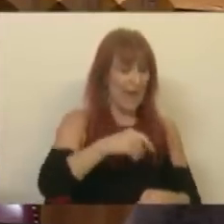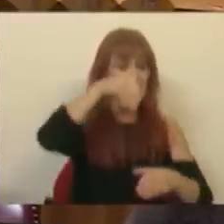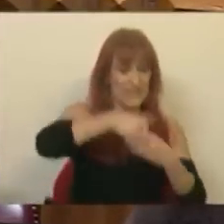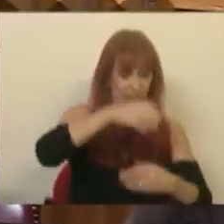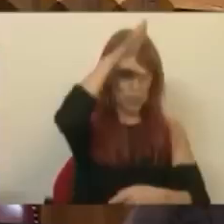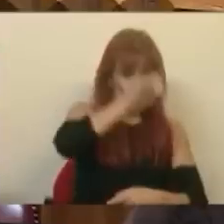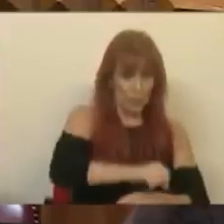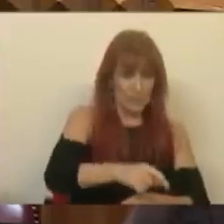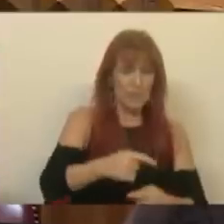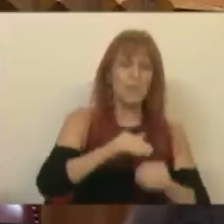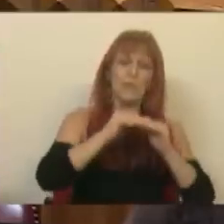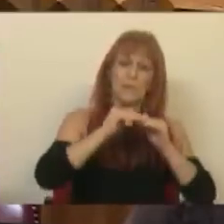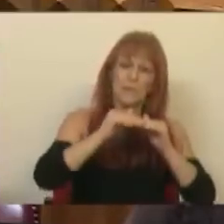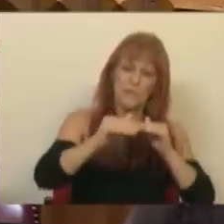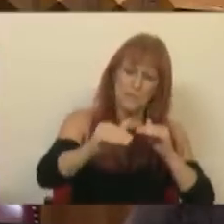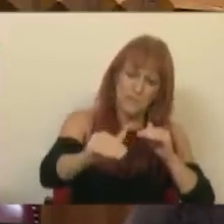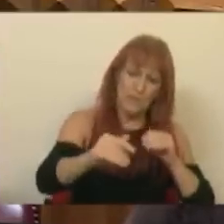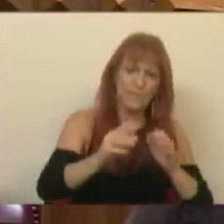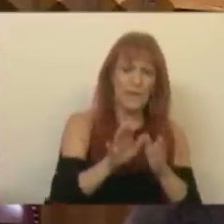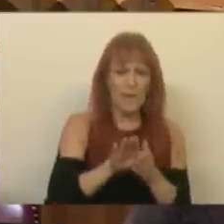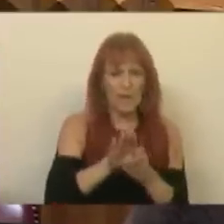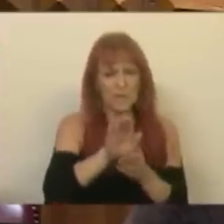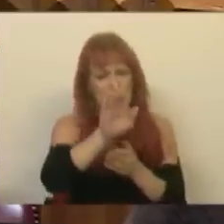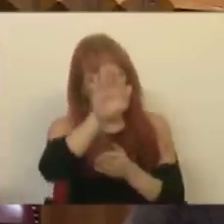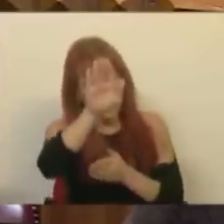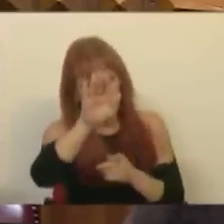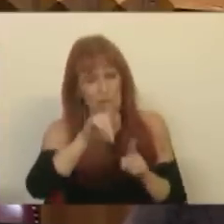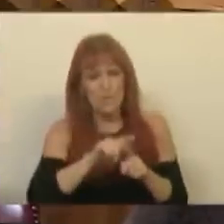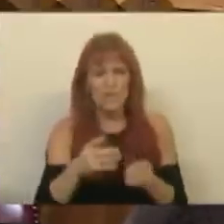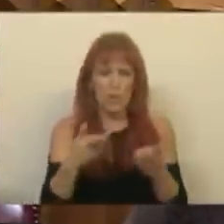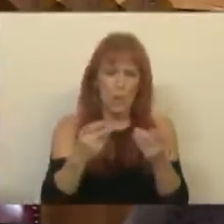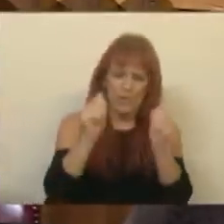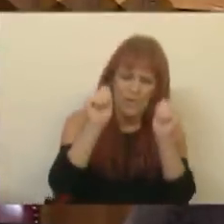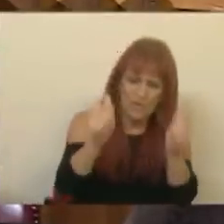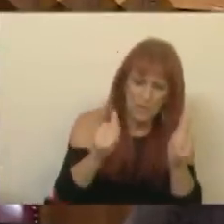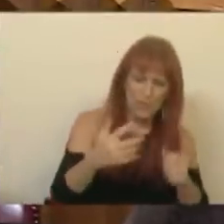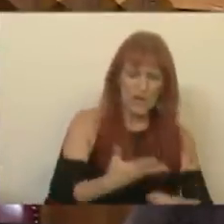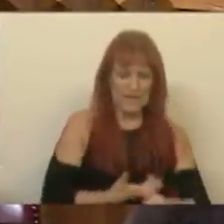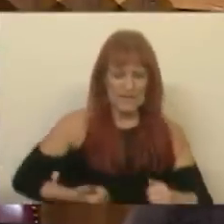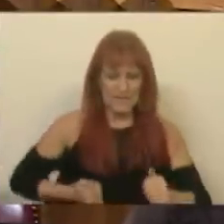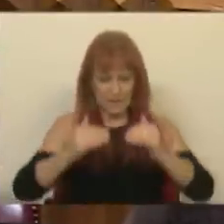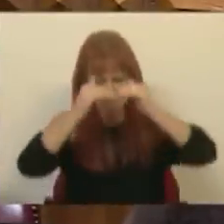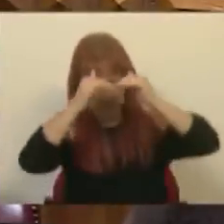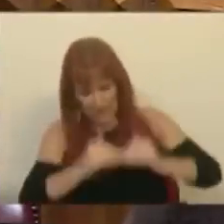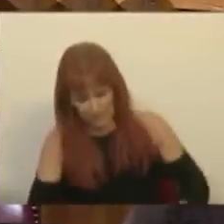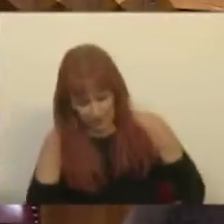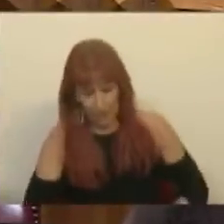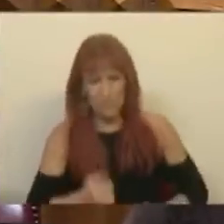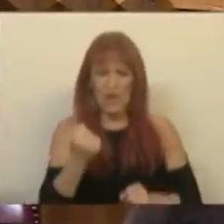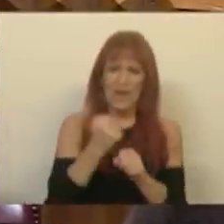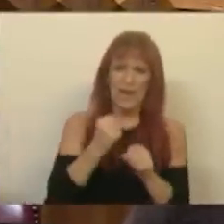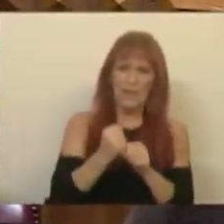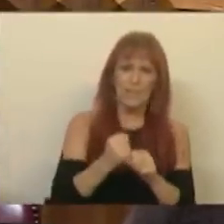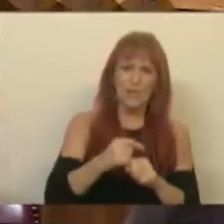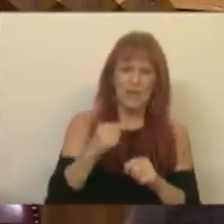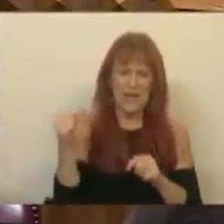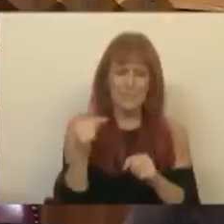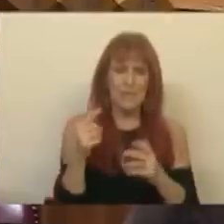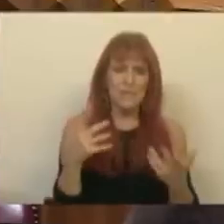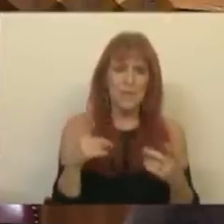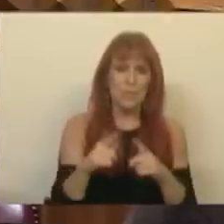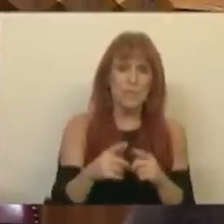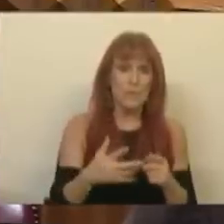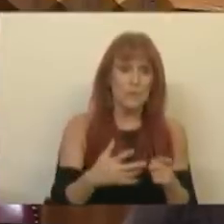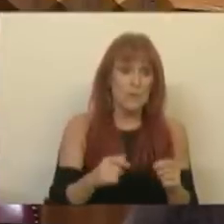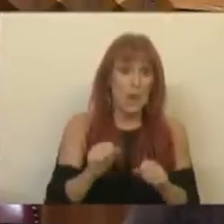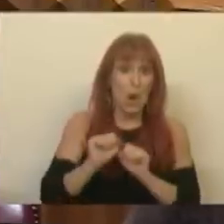governa estabilidade crescimento contas certas desemprego em baixo empregos em mínimos e é